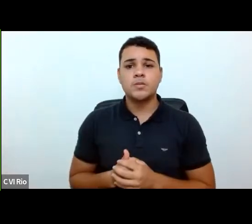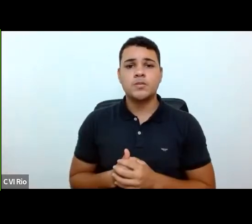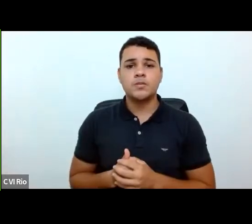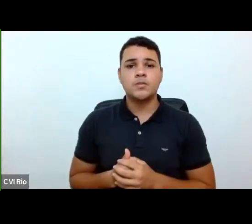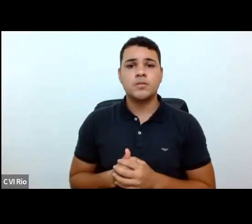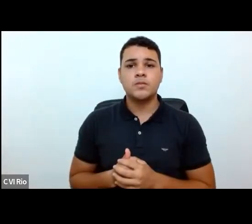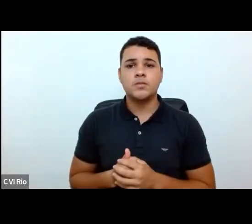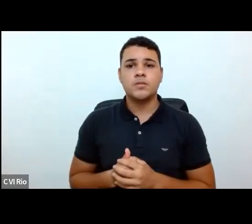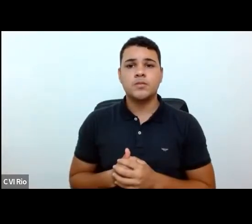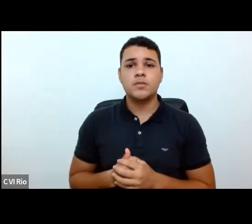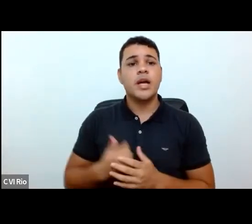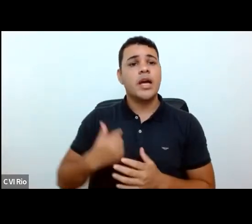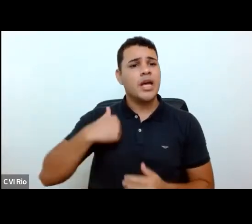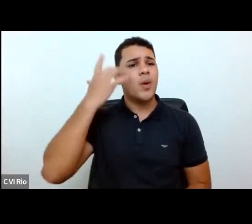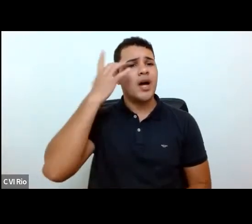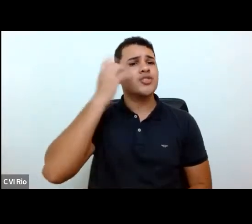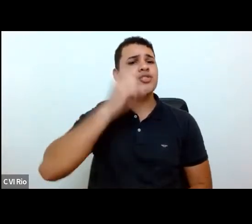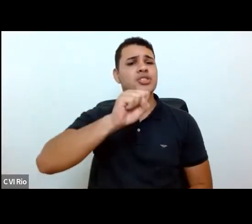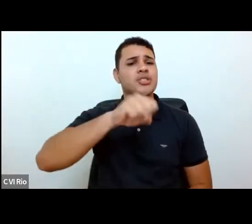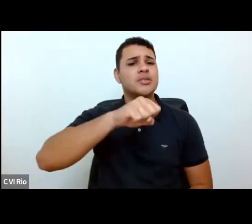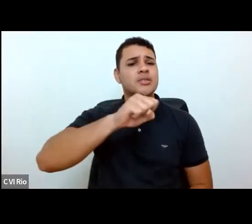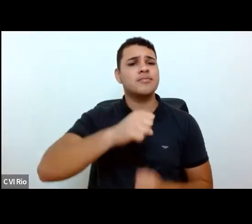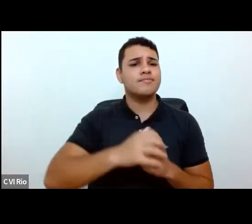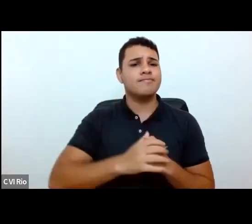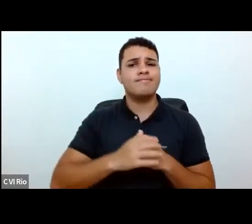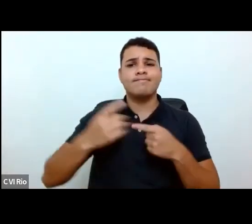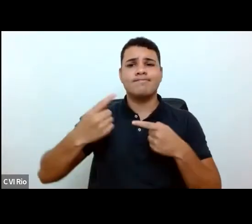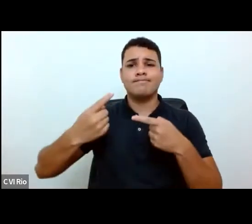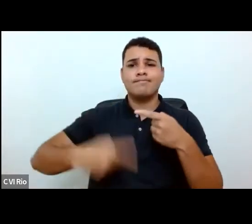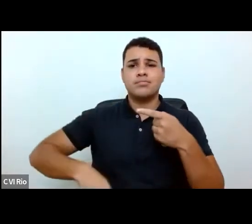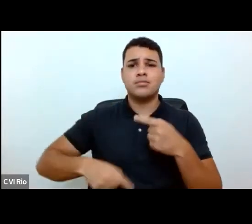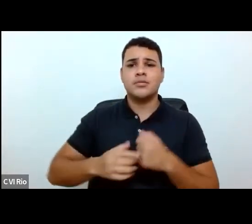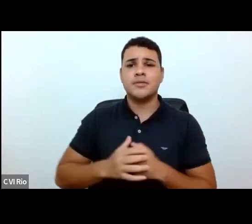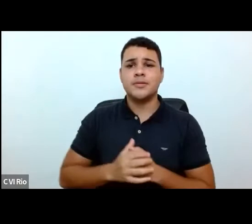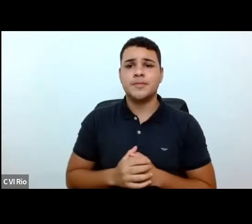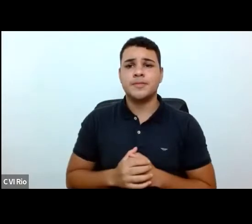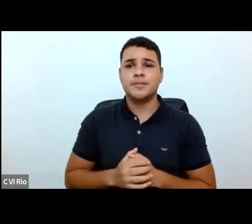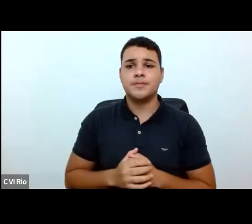Acho que sim, Vanessa. Aí, nesse sentido, talvez